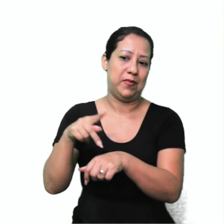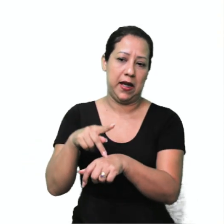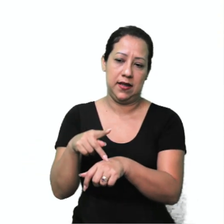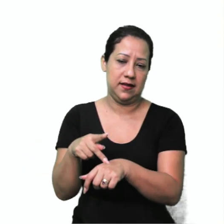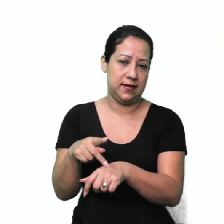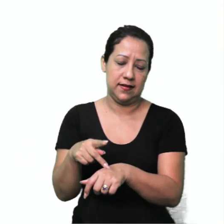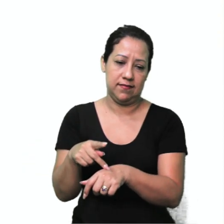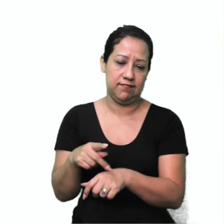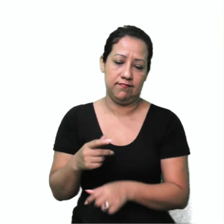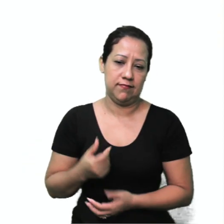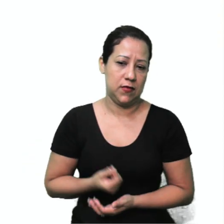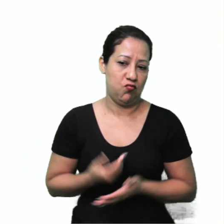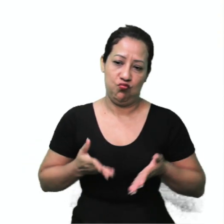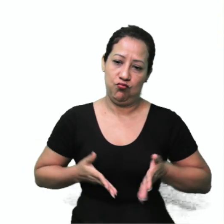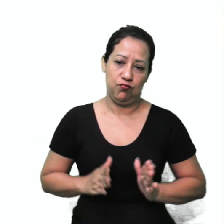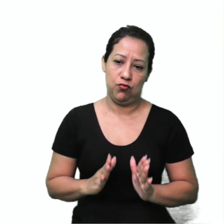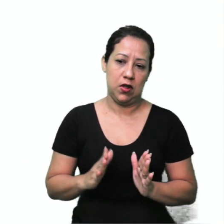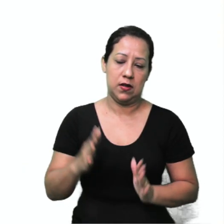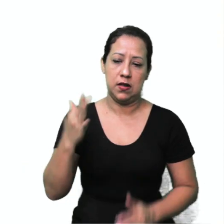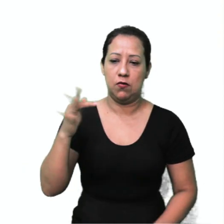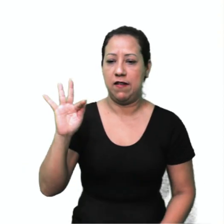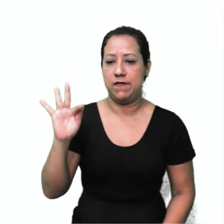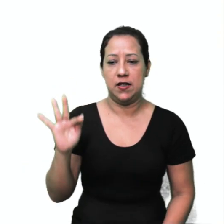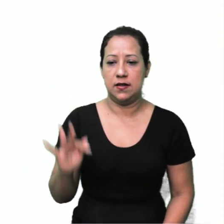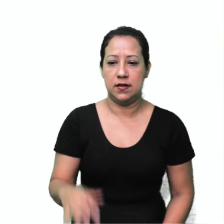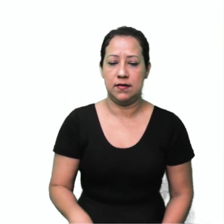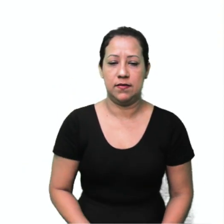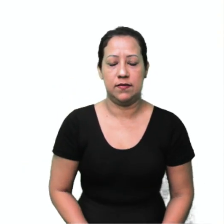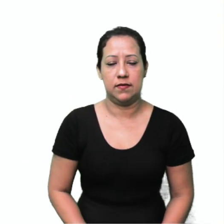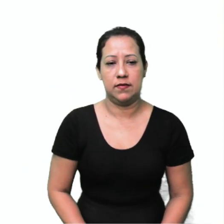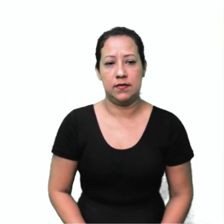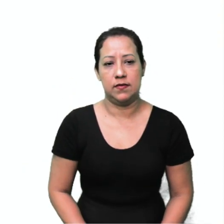imigrantes, tá? Imigrantes.